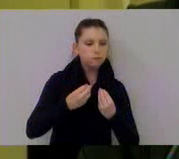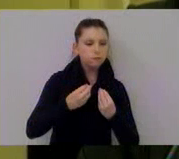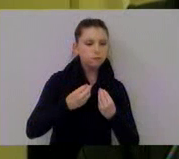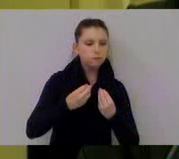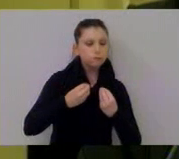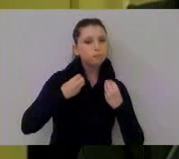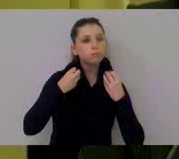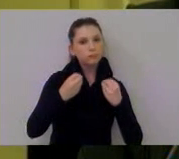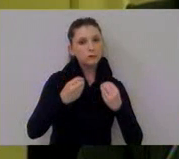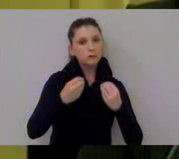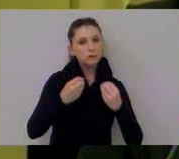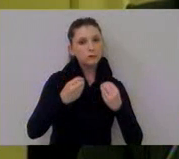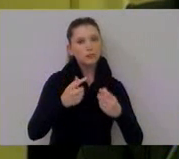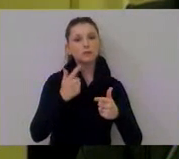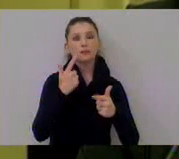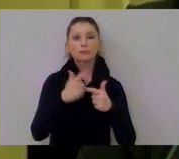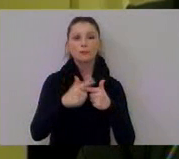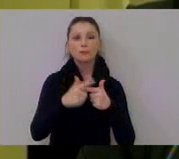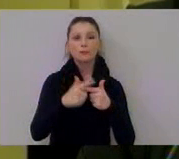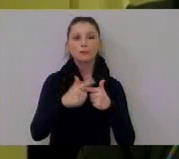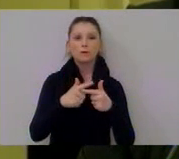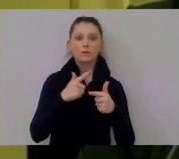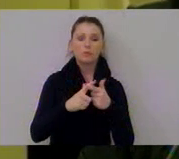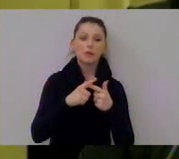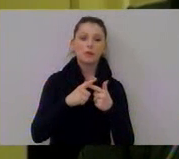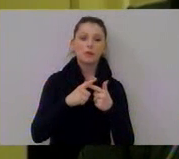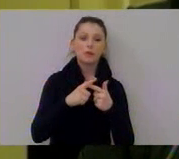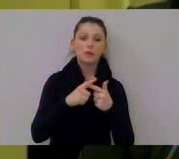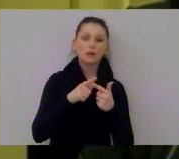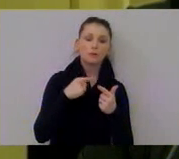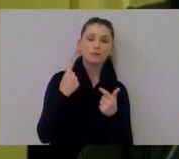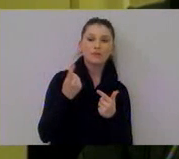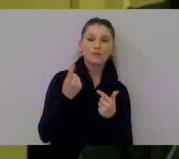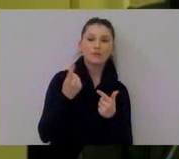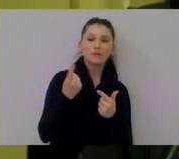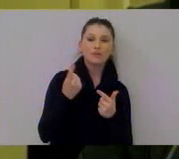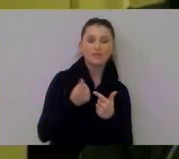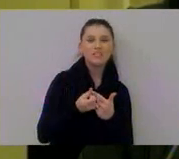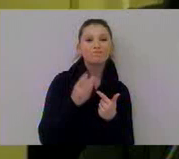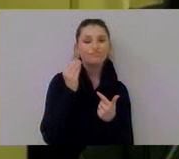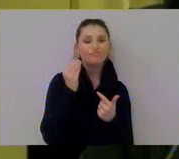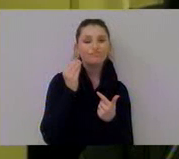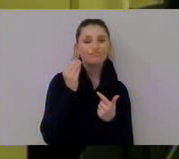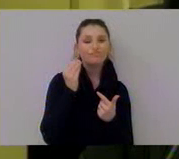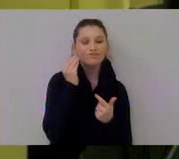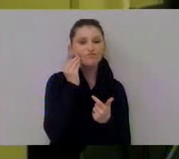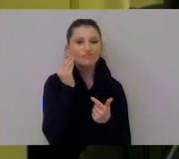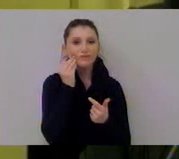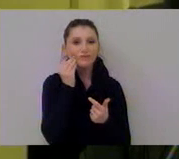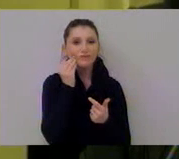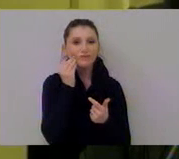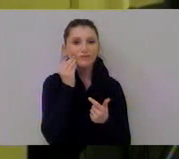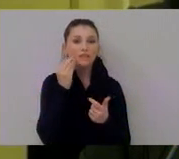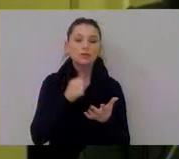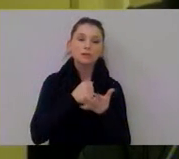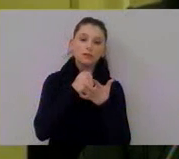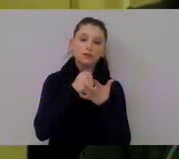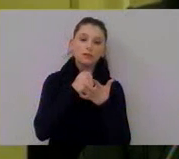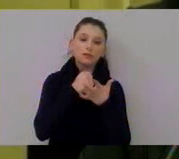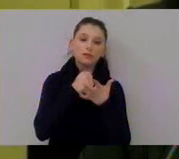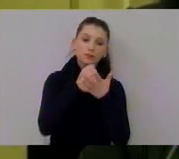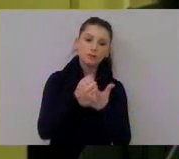vocês também vêm tentando nos ajudar a resolvê-los. Mas